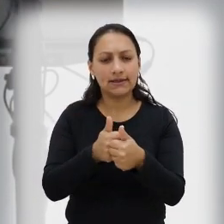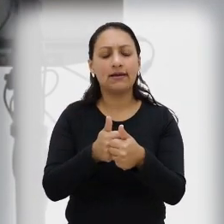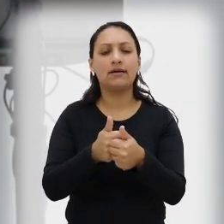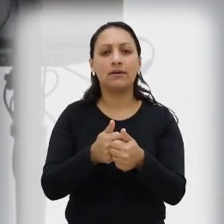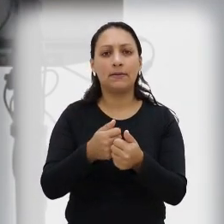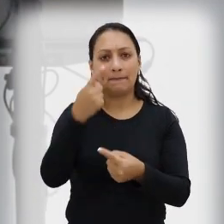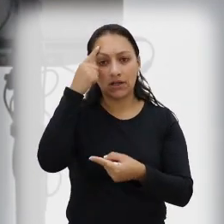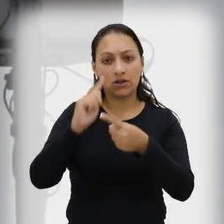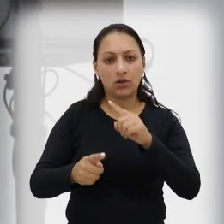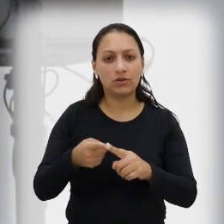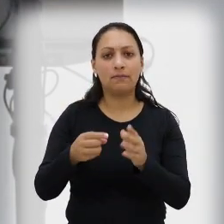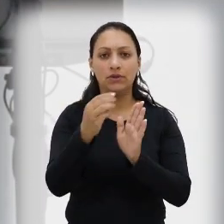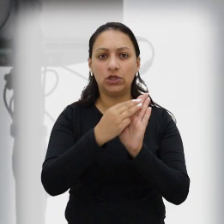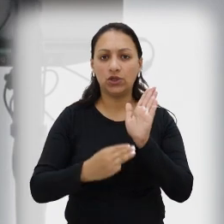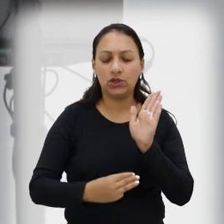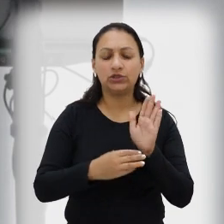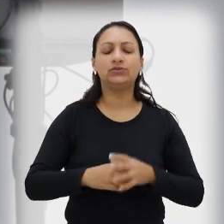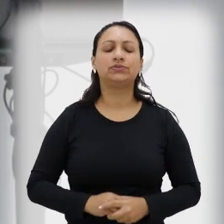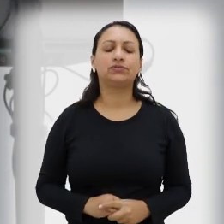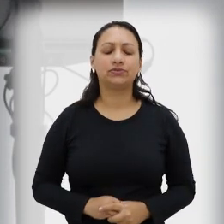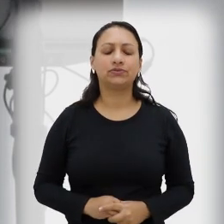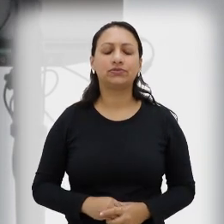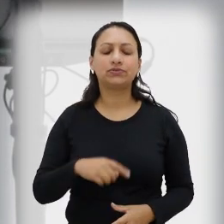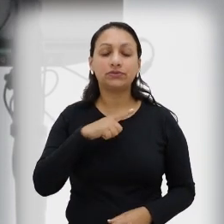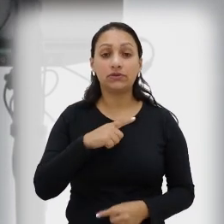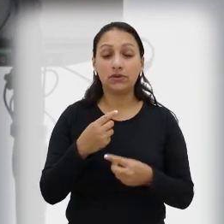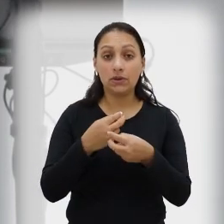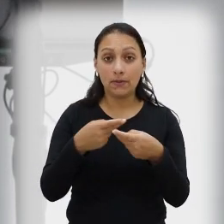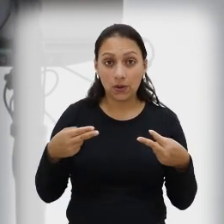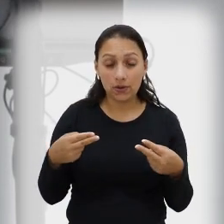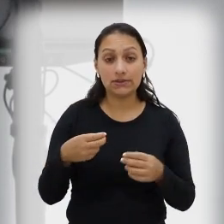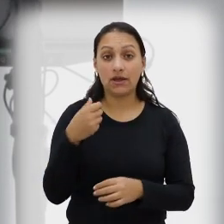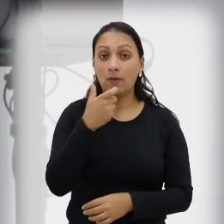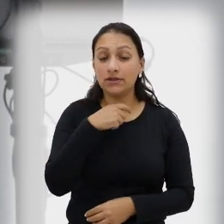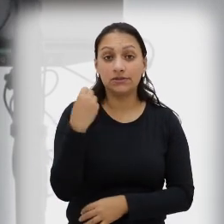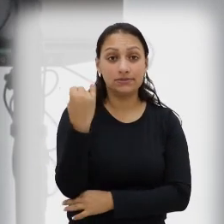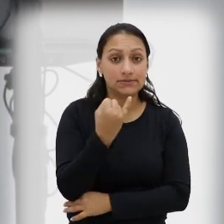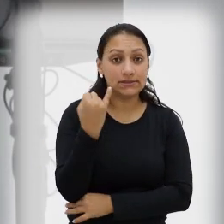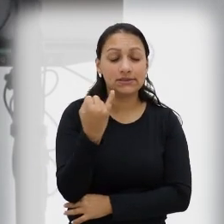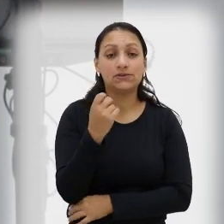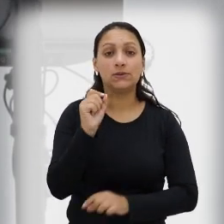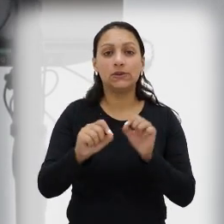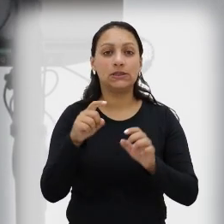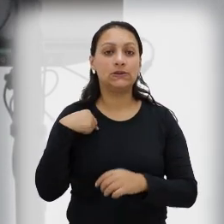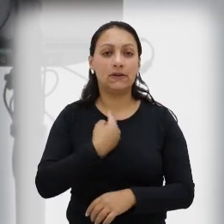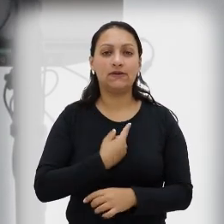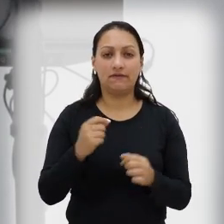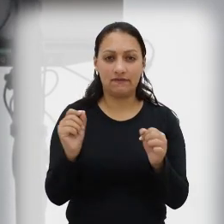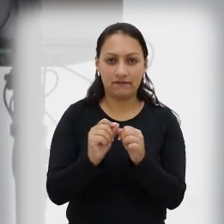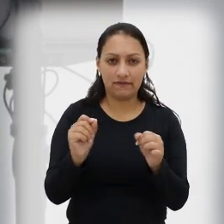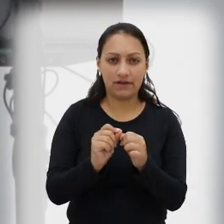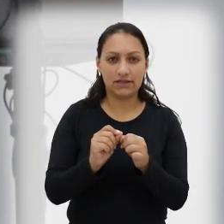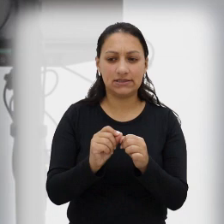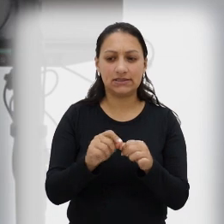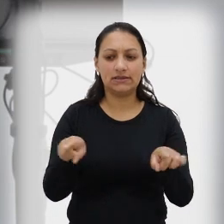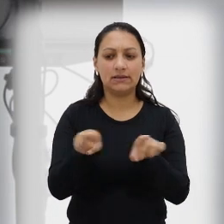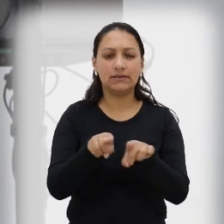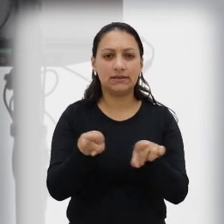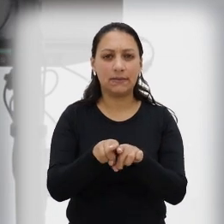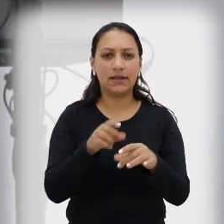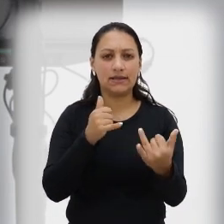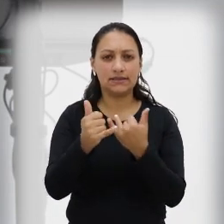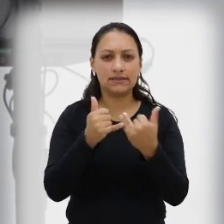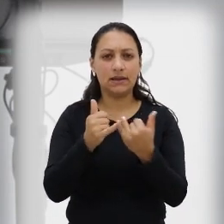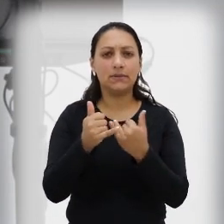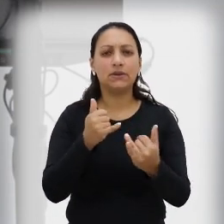lógica metodológica. E tem uma coisa que eu acho super importante que a gente faz, a composição da banca